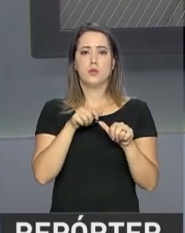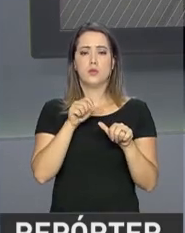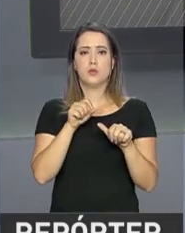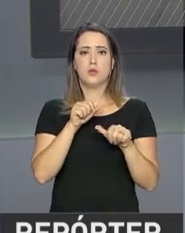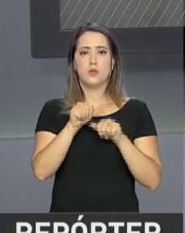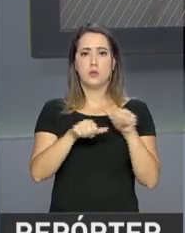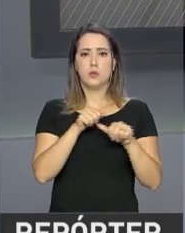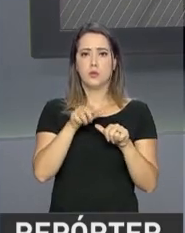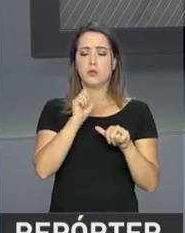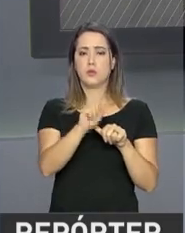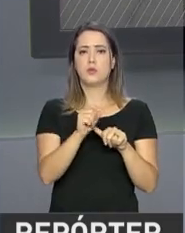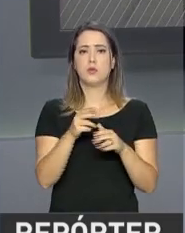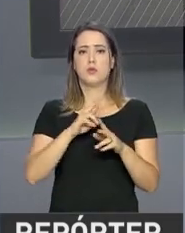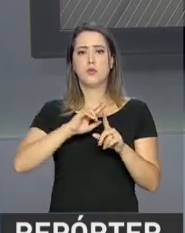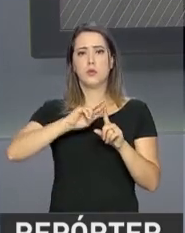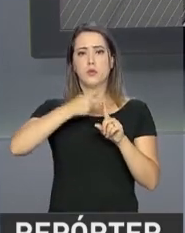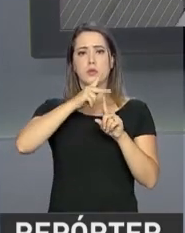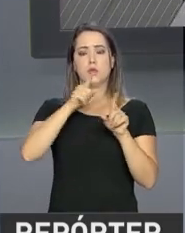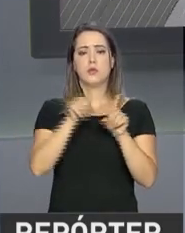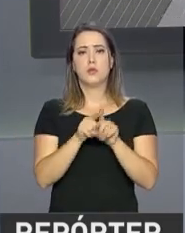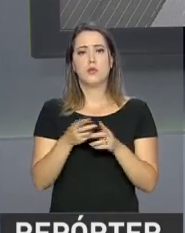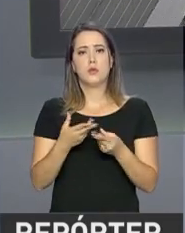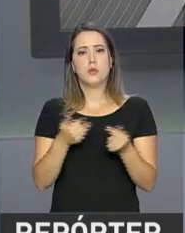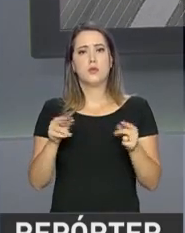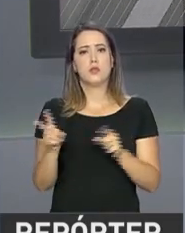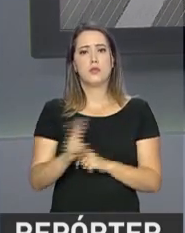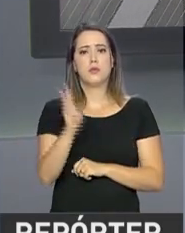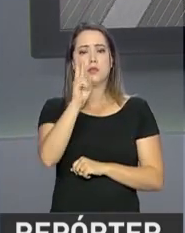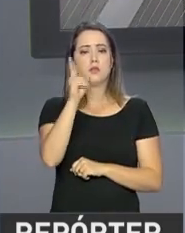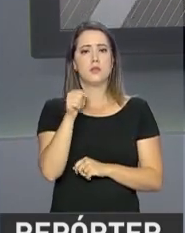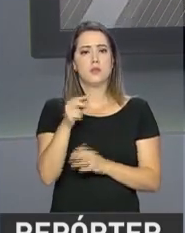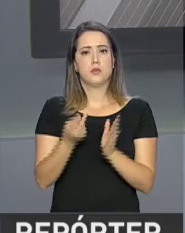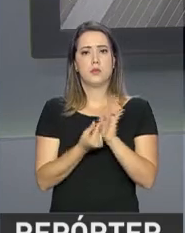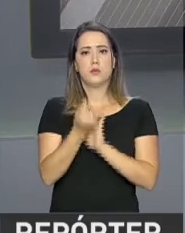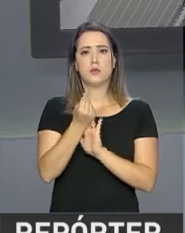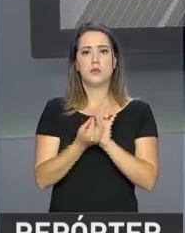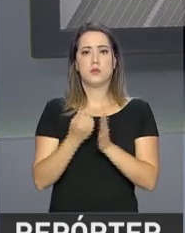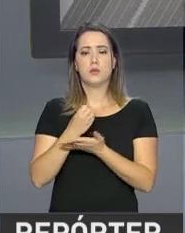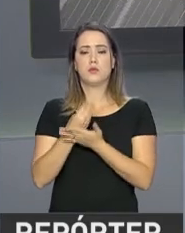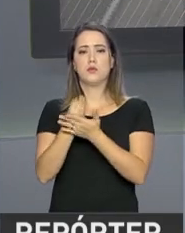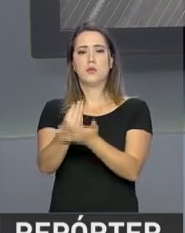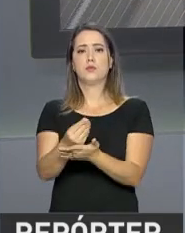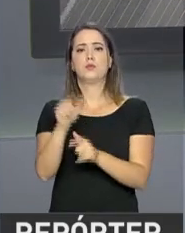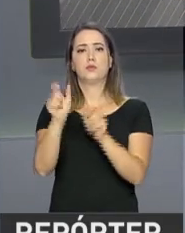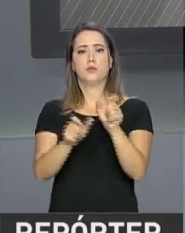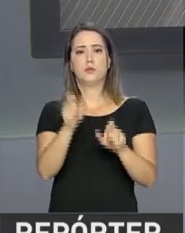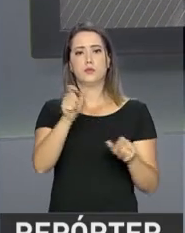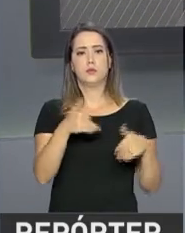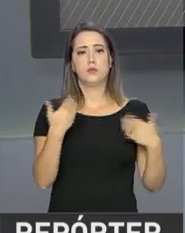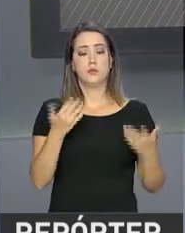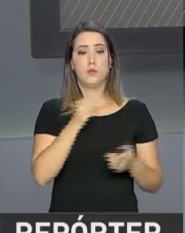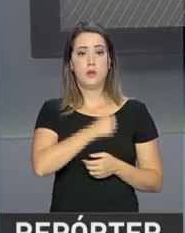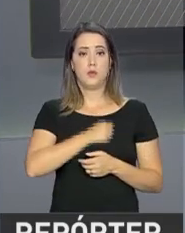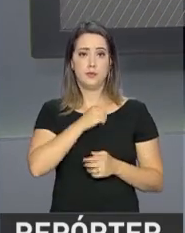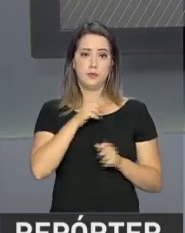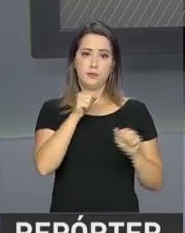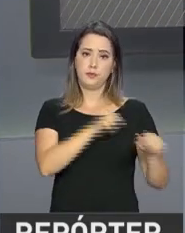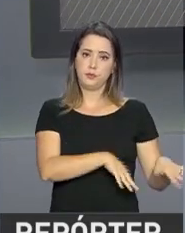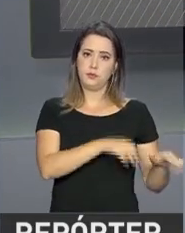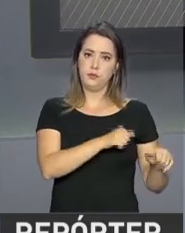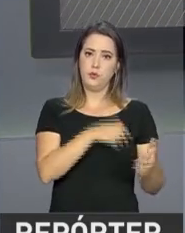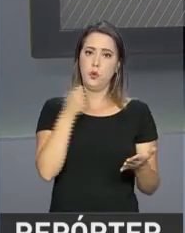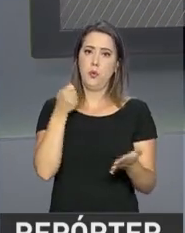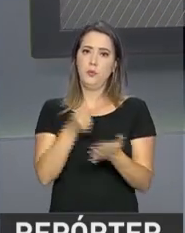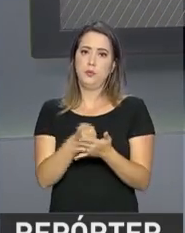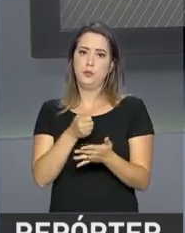vai acontecer porque o fundo será reajustado o que vai valorizar ainda mais os recursos disponíveis aos trabalhadores entre agosto e setembro